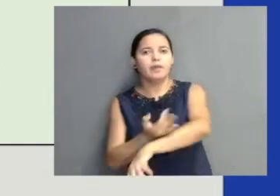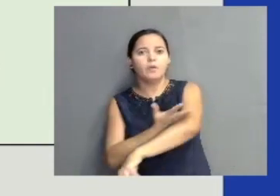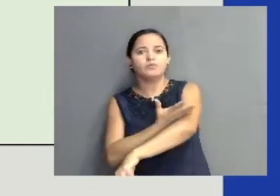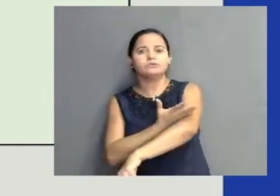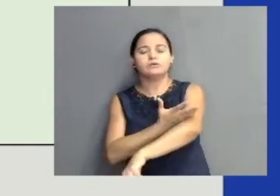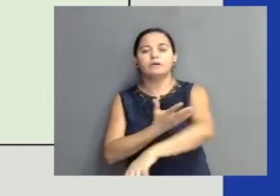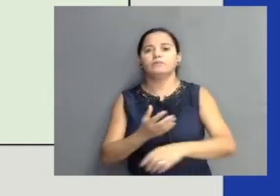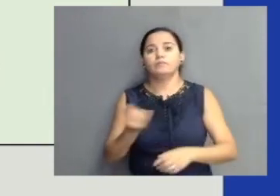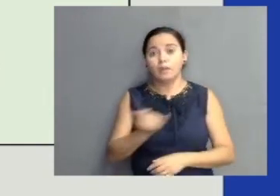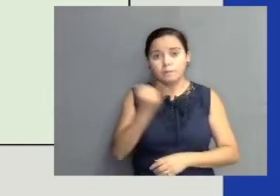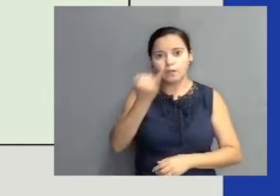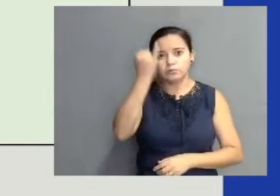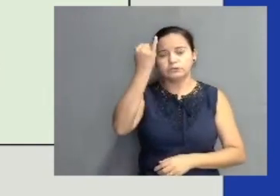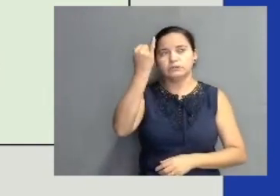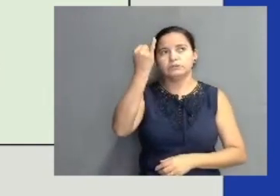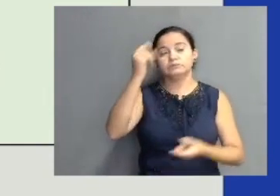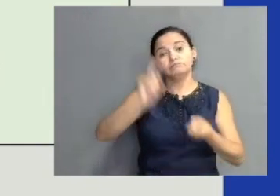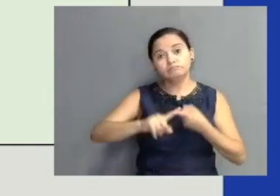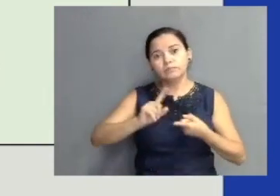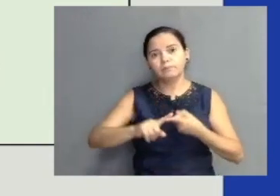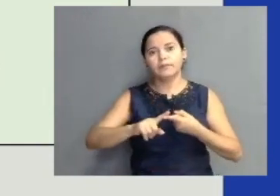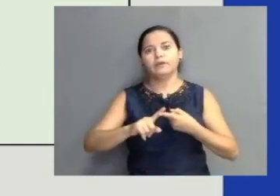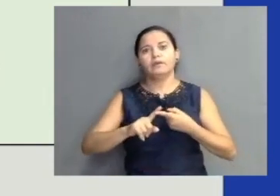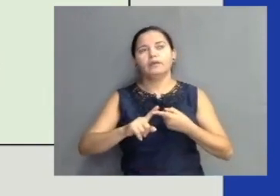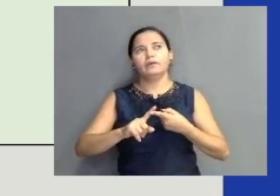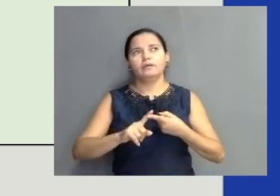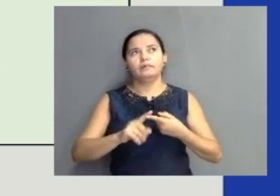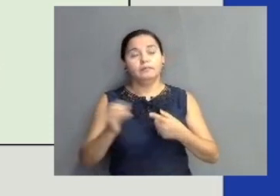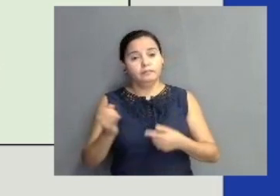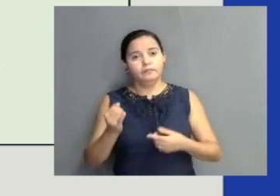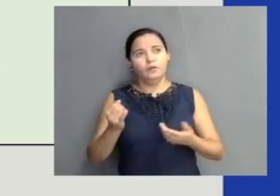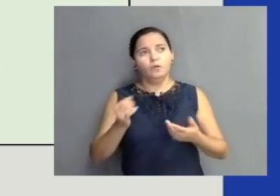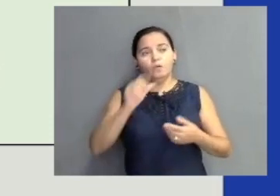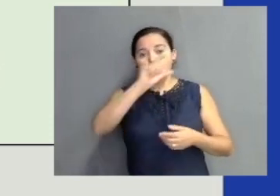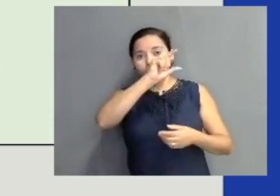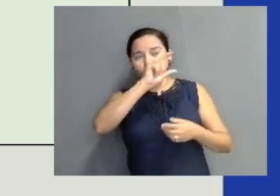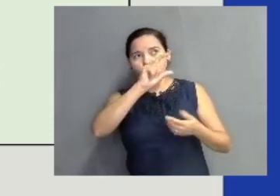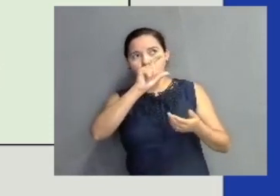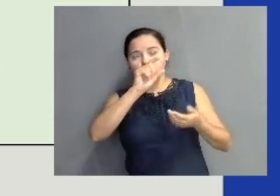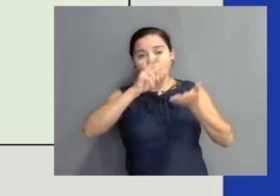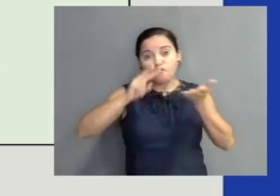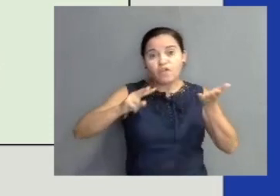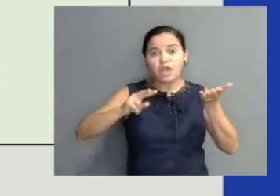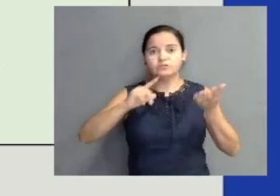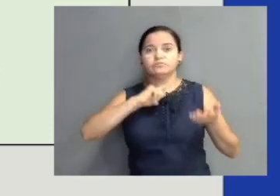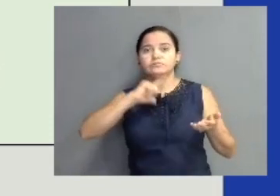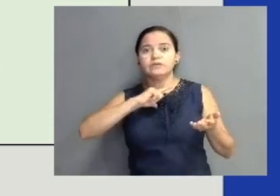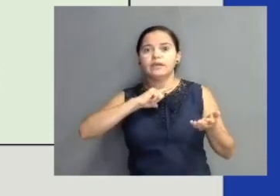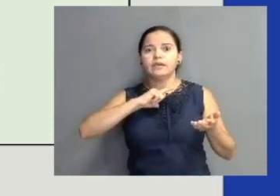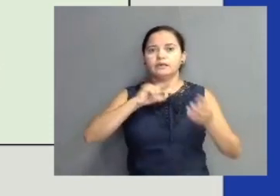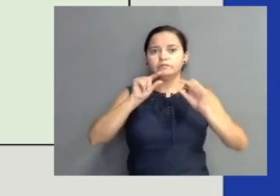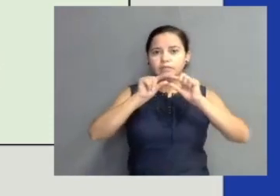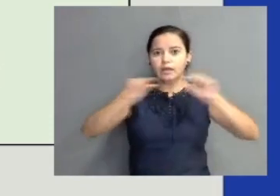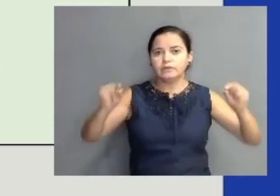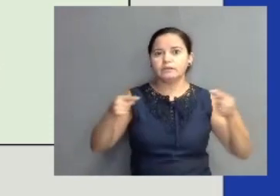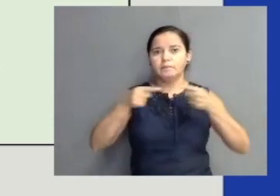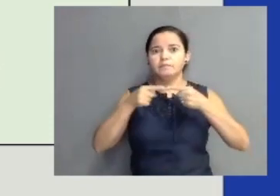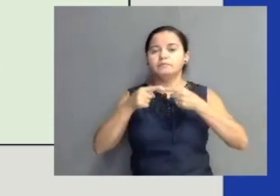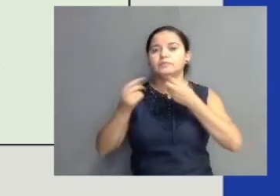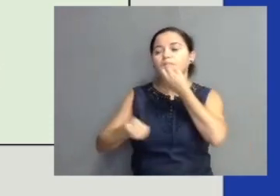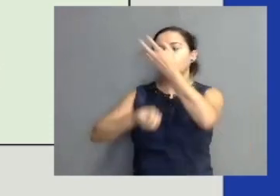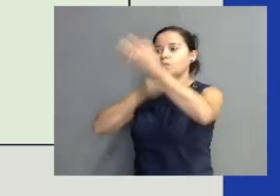importante também a gente ressaltar que o verso corresponde a uma linha do poema, tá? Na maioria dos poemas